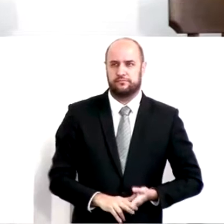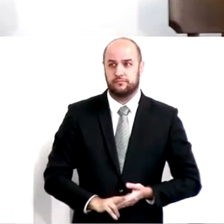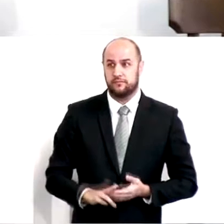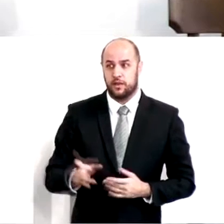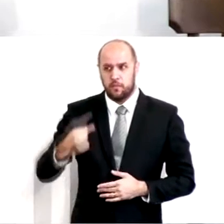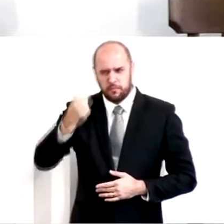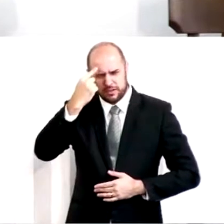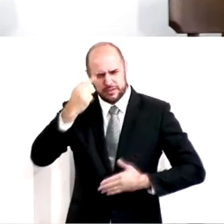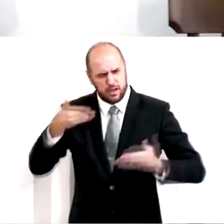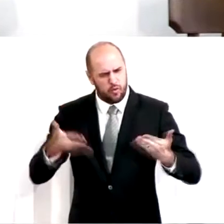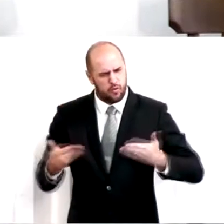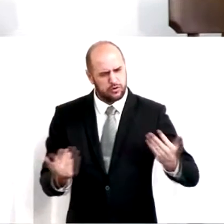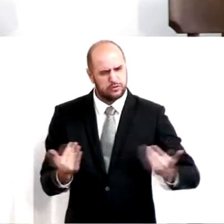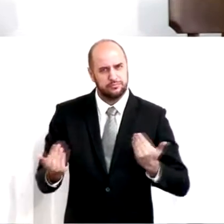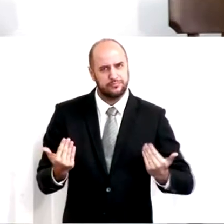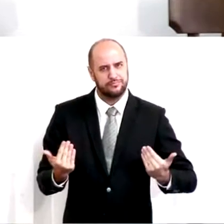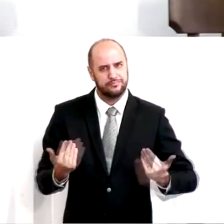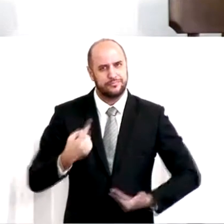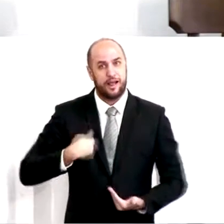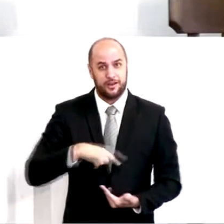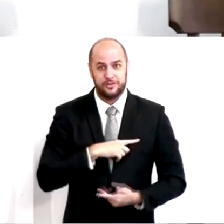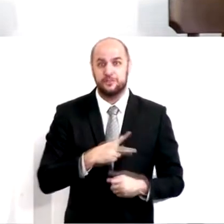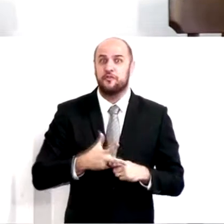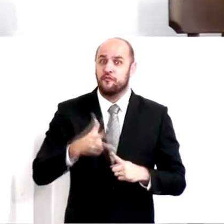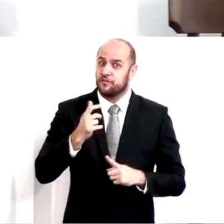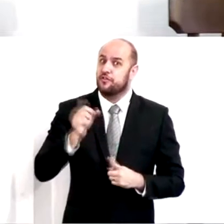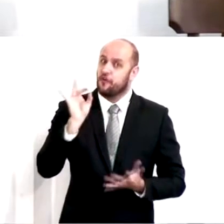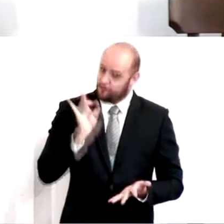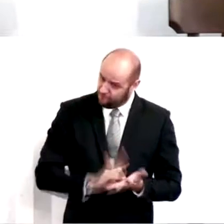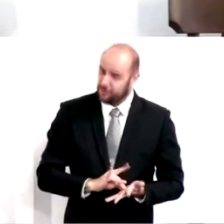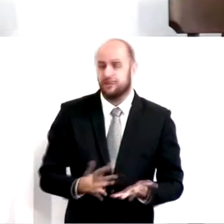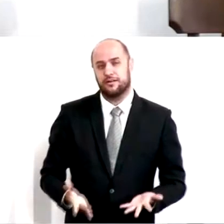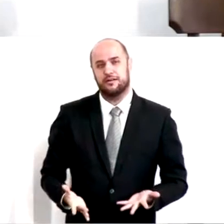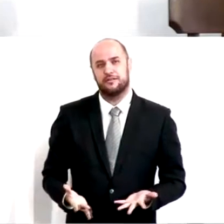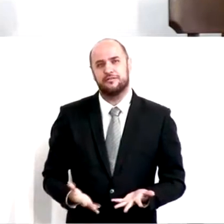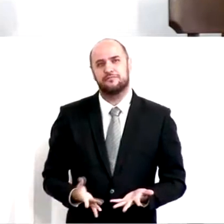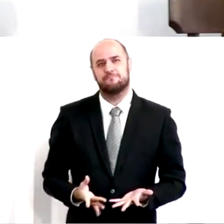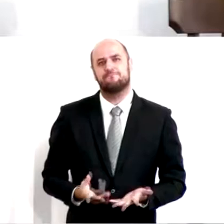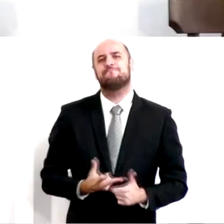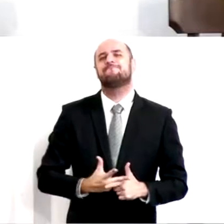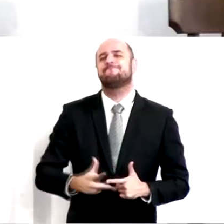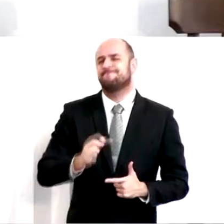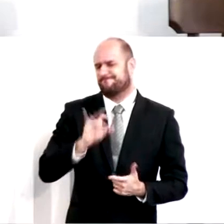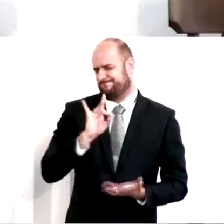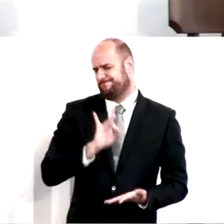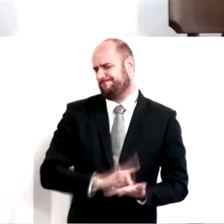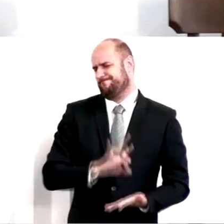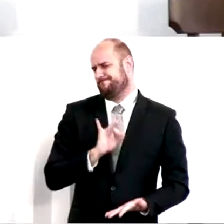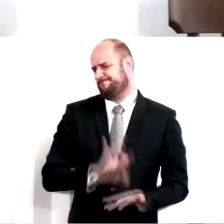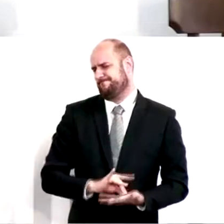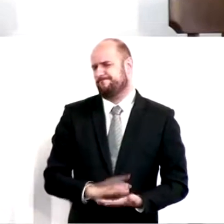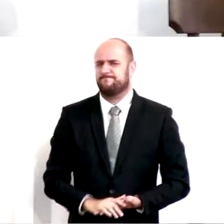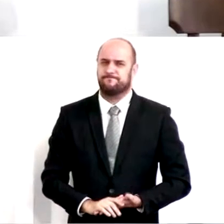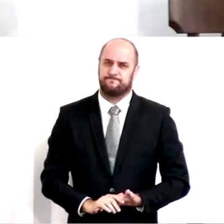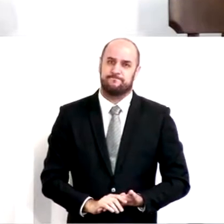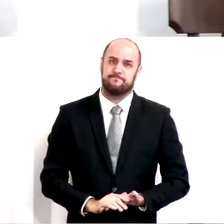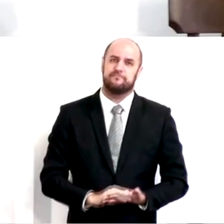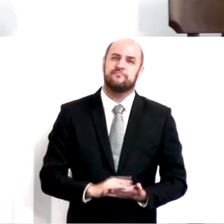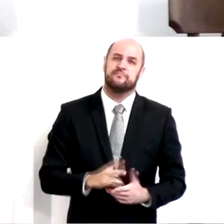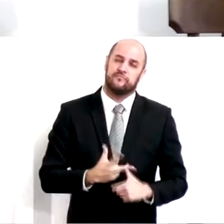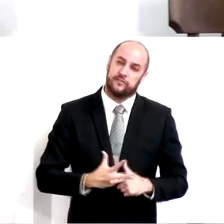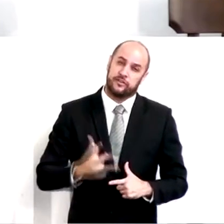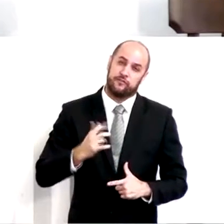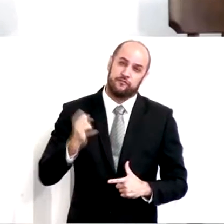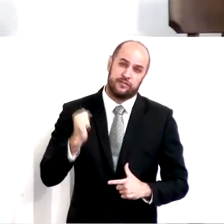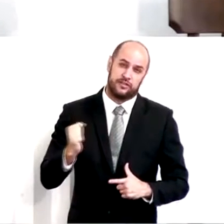meus irmãos, é que nós somos vitoriosos mesmo. É que essa é uma vitória verdadeira. É que essa é uma vitória sobre